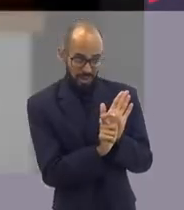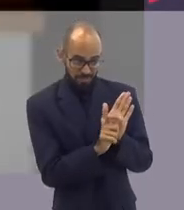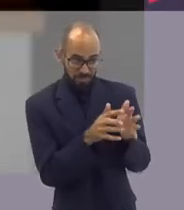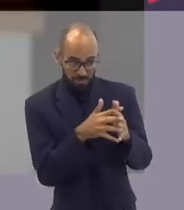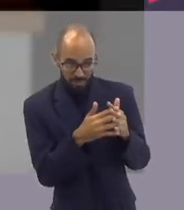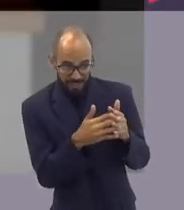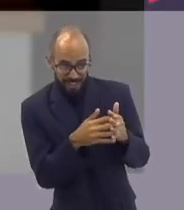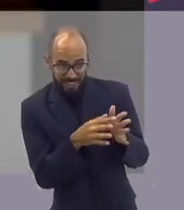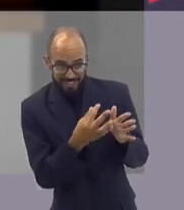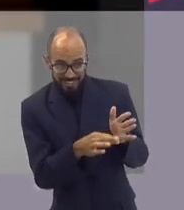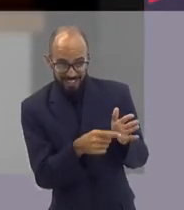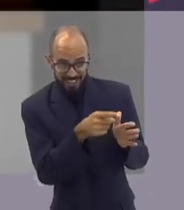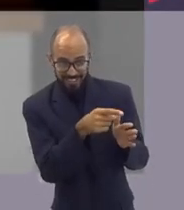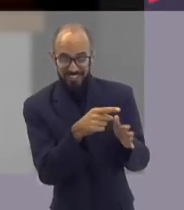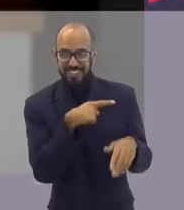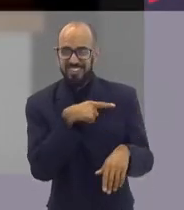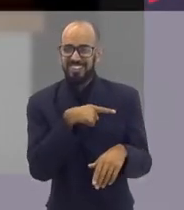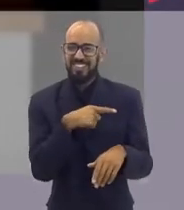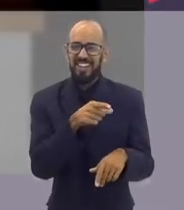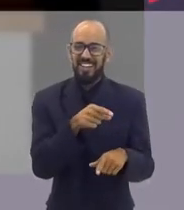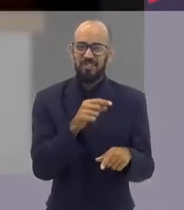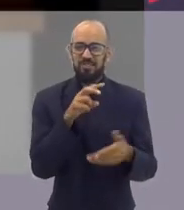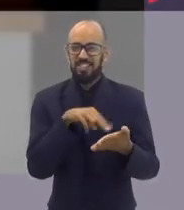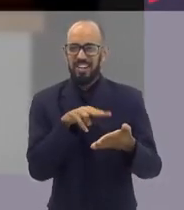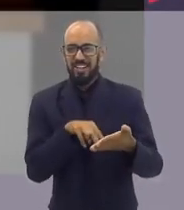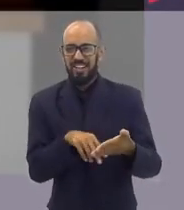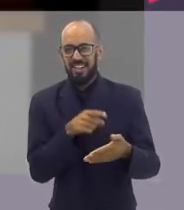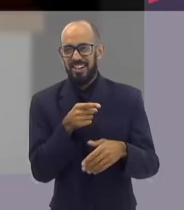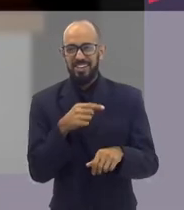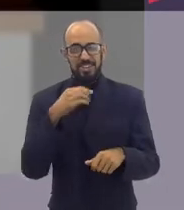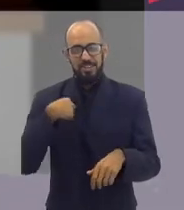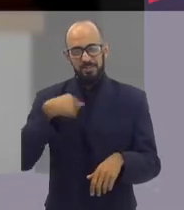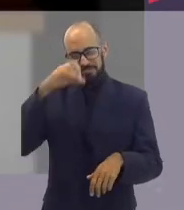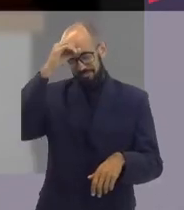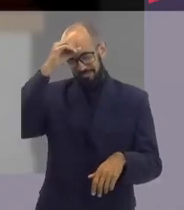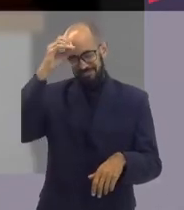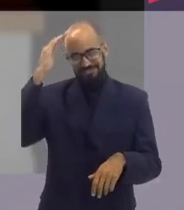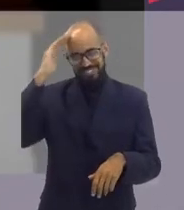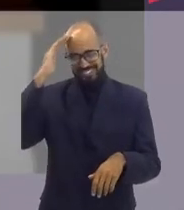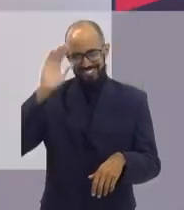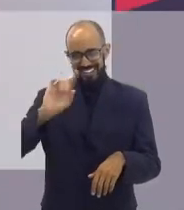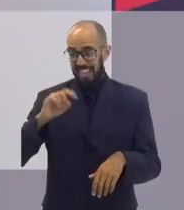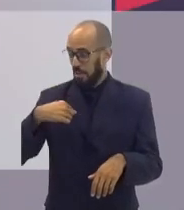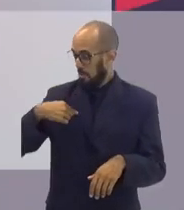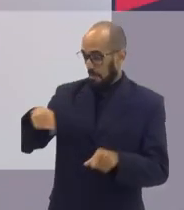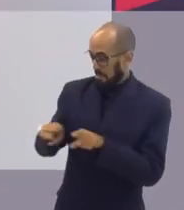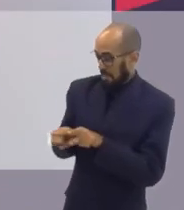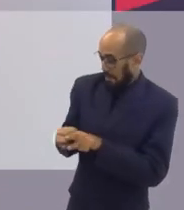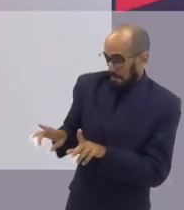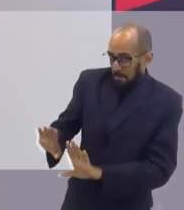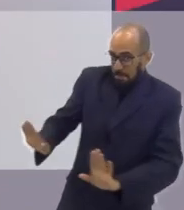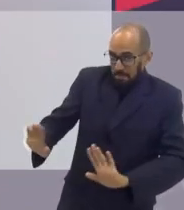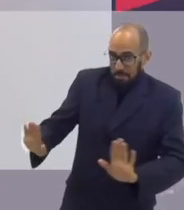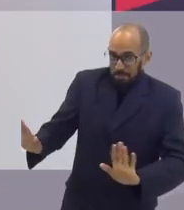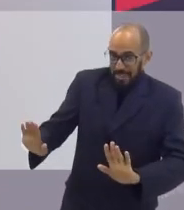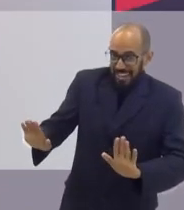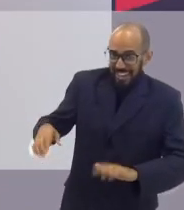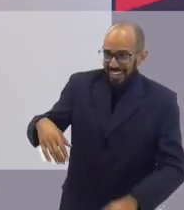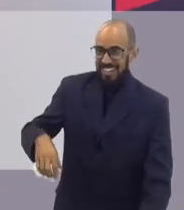aí que estão aí nas cartas, né? Que você chegou a ler alguns aí, eu não entendi nenhum. Nem eu, nem